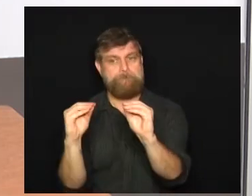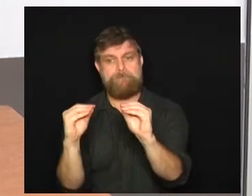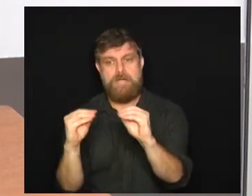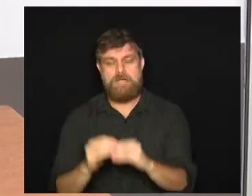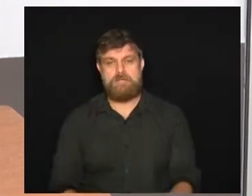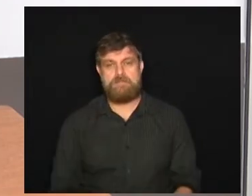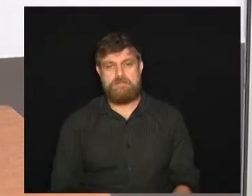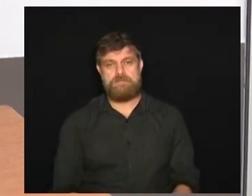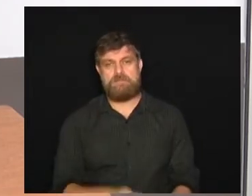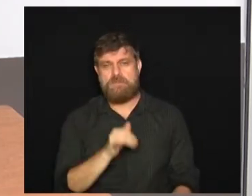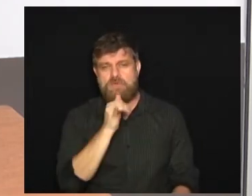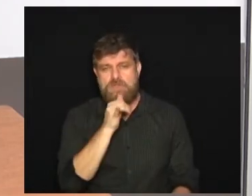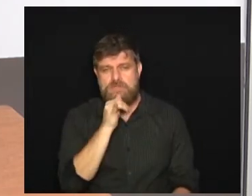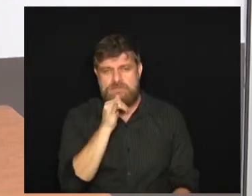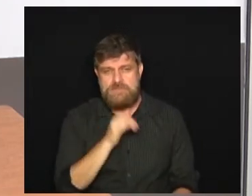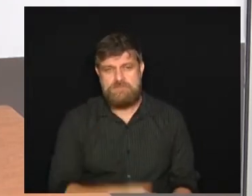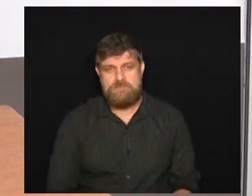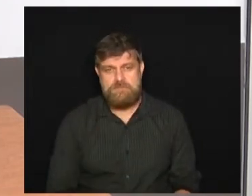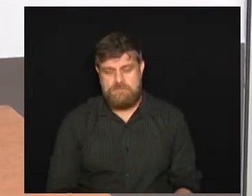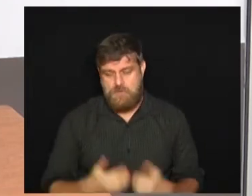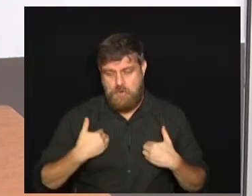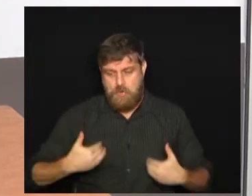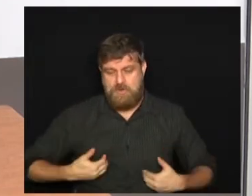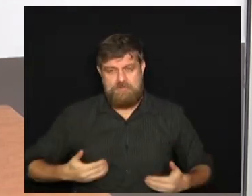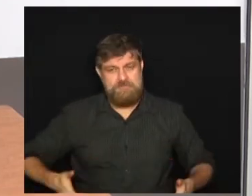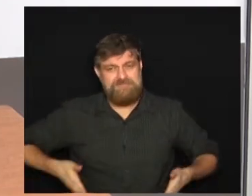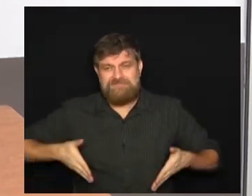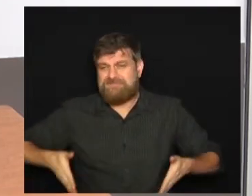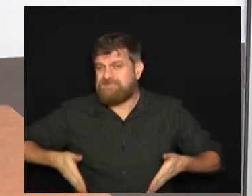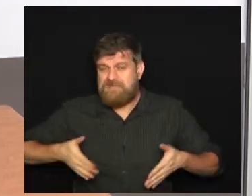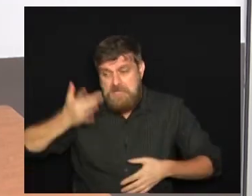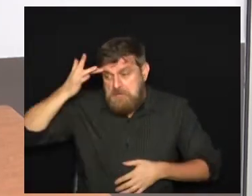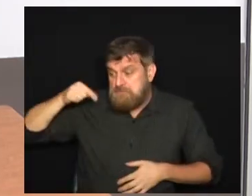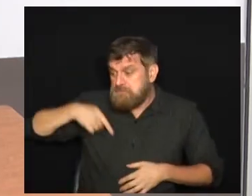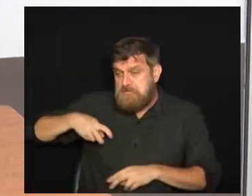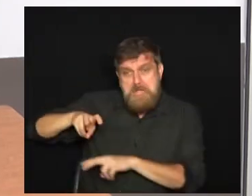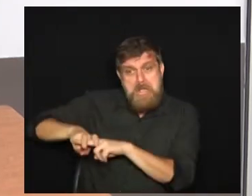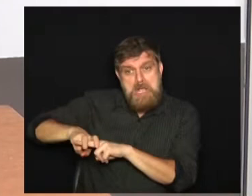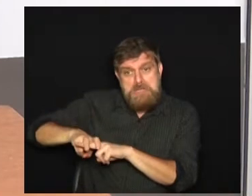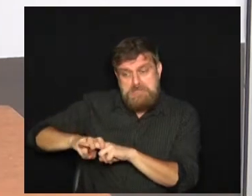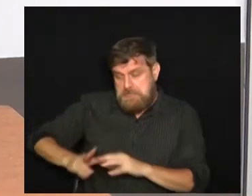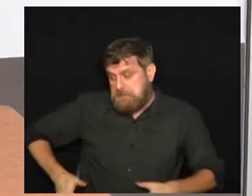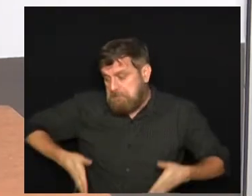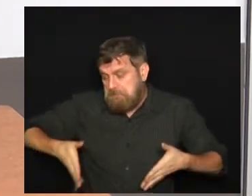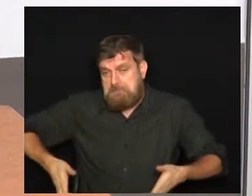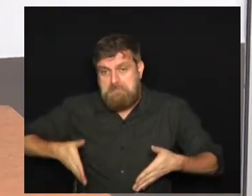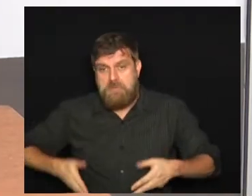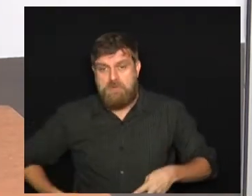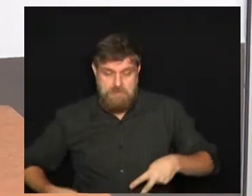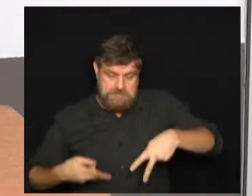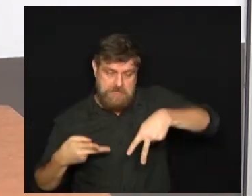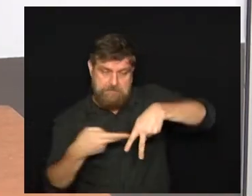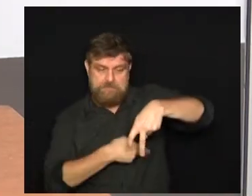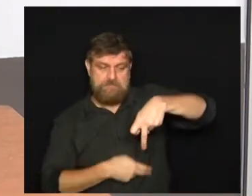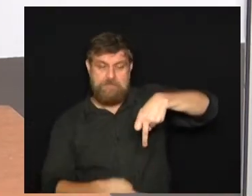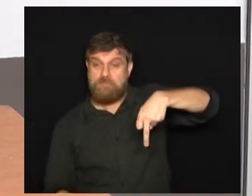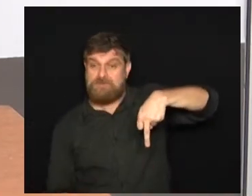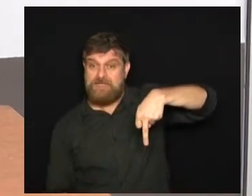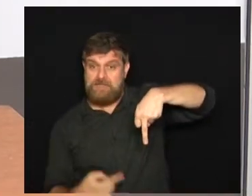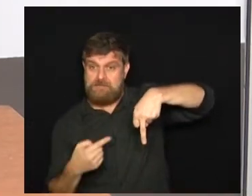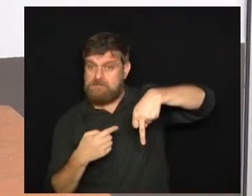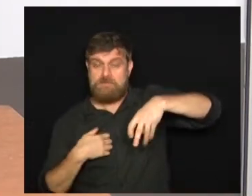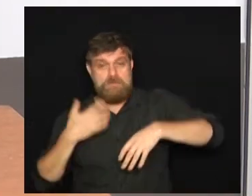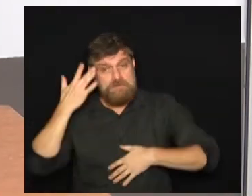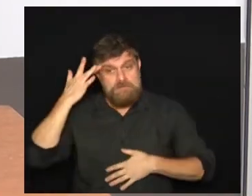Mas, por exemplo, o físico não indica se é cadeirante ou se não é, se é amputado ou se não é. Só fala que é